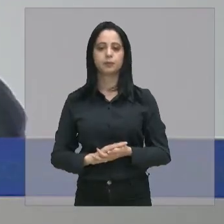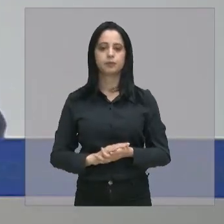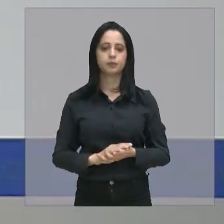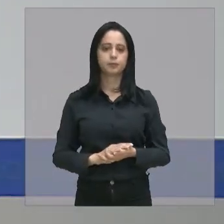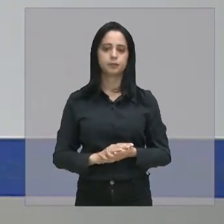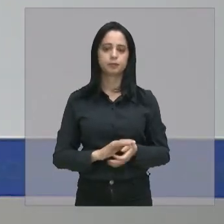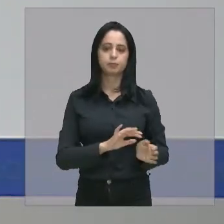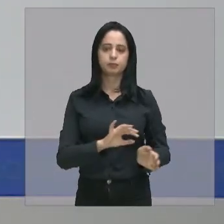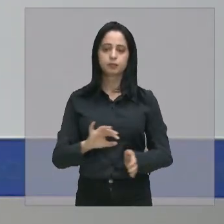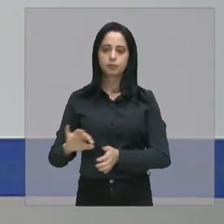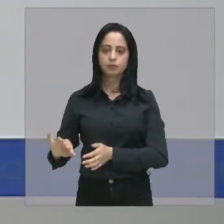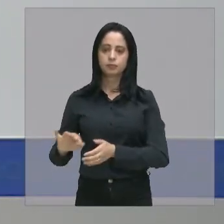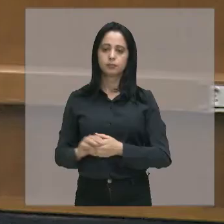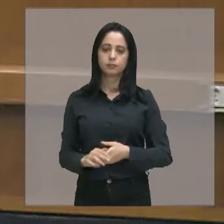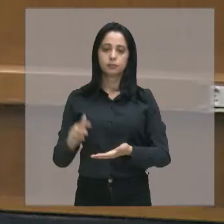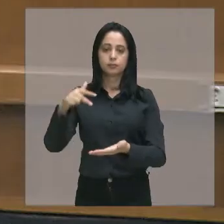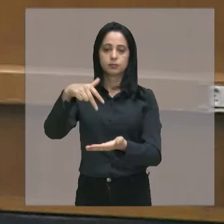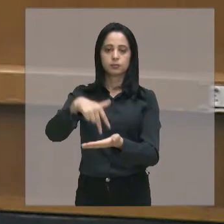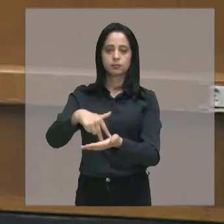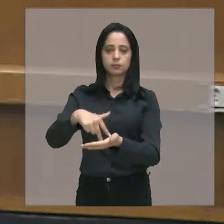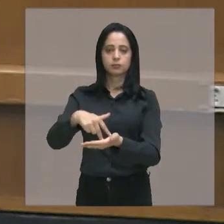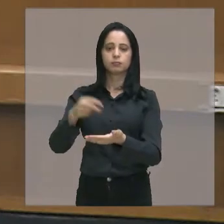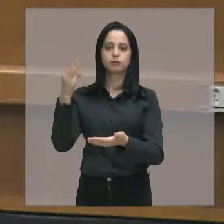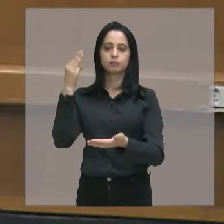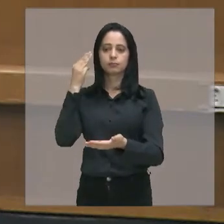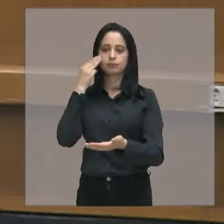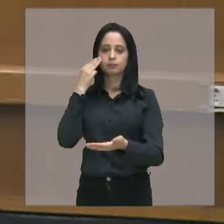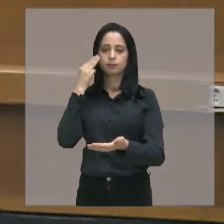Com a palavra, o vereador Marcão da Academia.